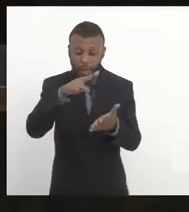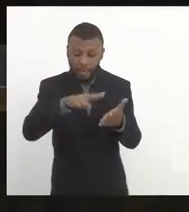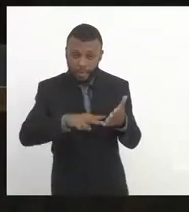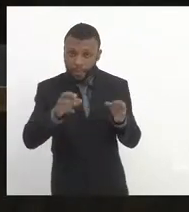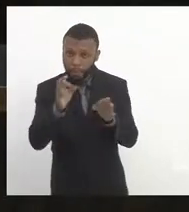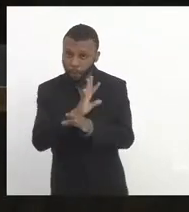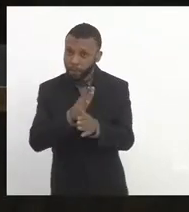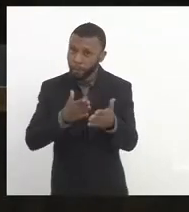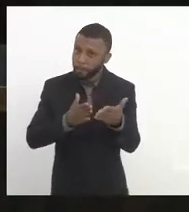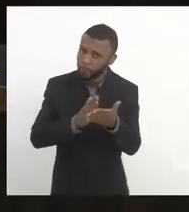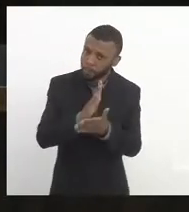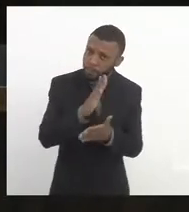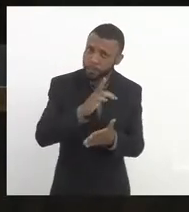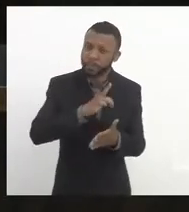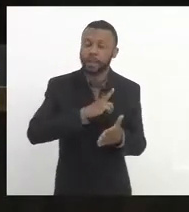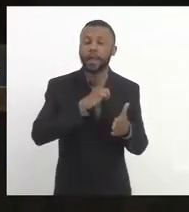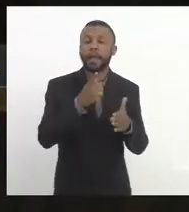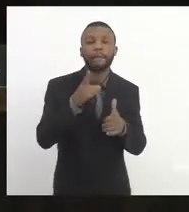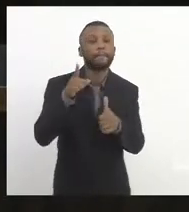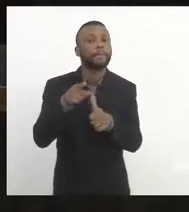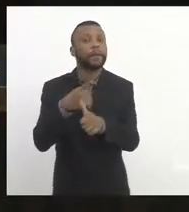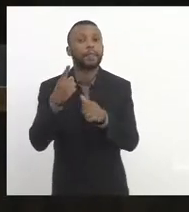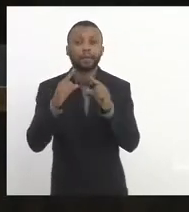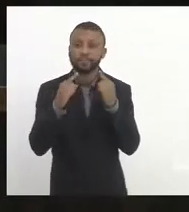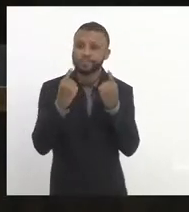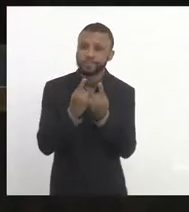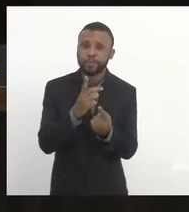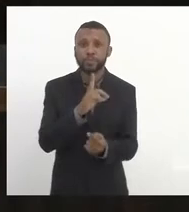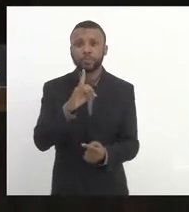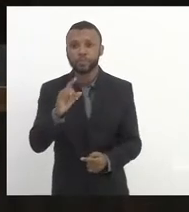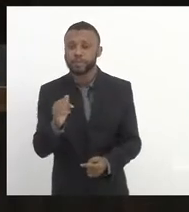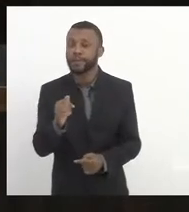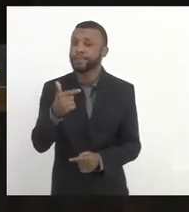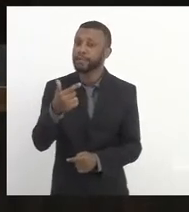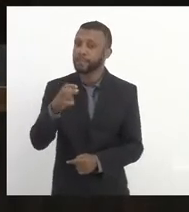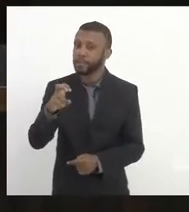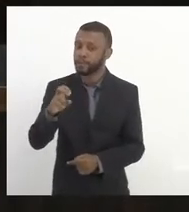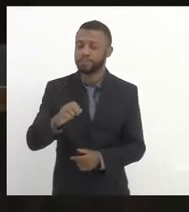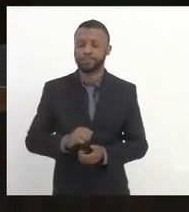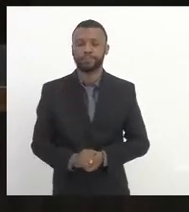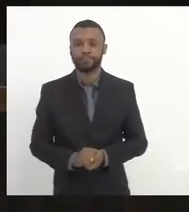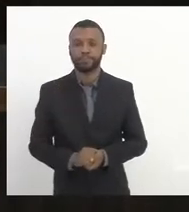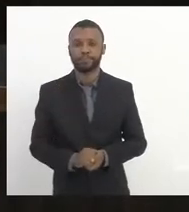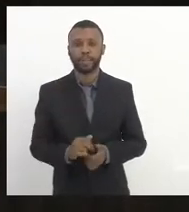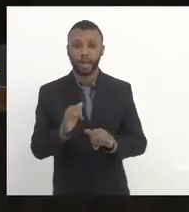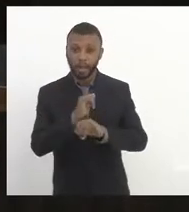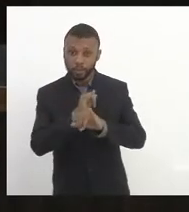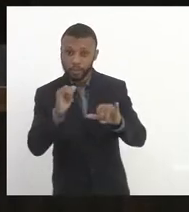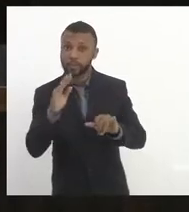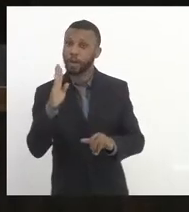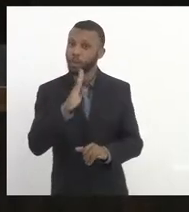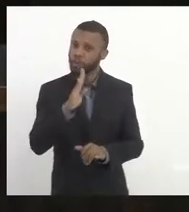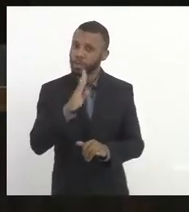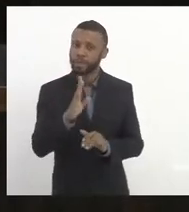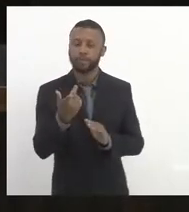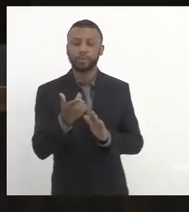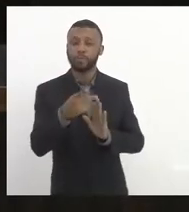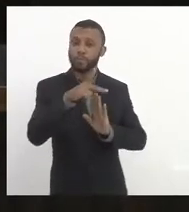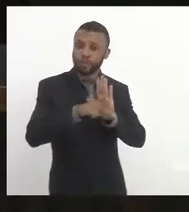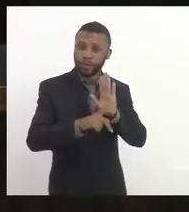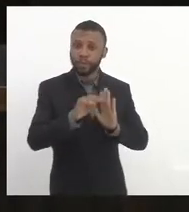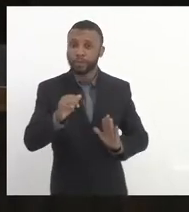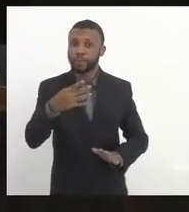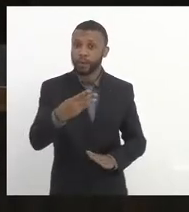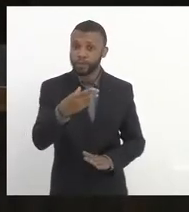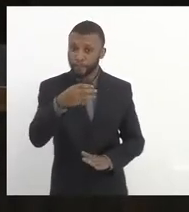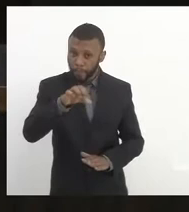ata, passa-se a primeira sessão extraordinária do dia 25. Anuncio, em regime de urgência, em discussão única, projeto de lei